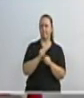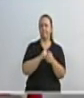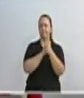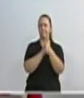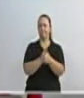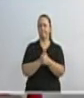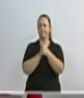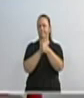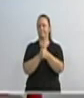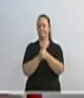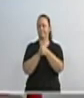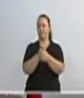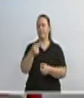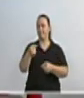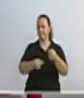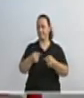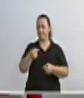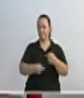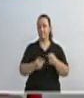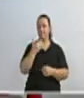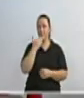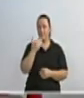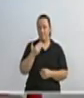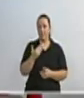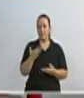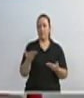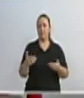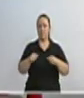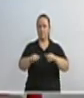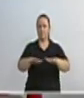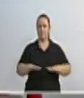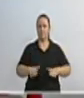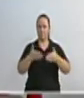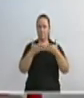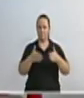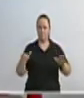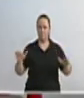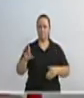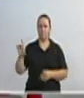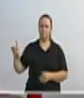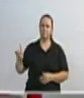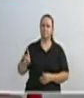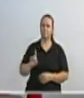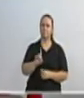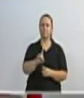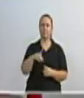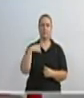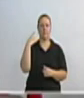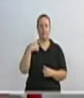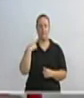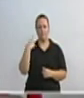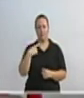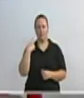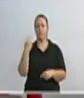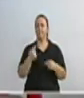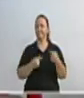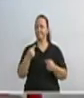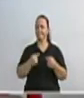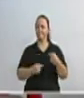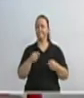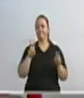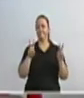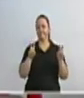esse debate, inclusive, a pedido dele, trouxemos uma audiência pública deputada para Blumenau para discutirmos e debatermos esse